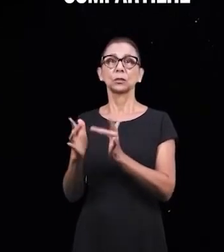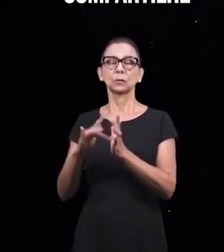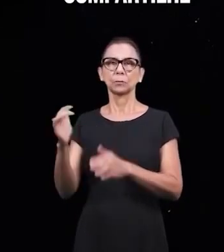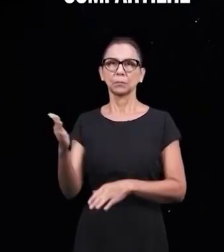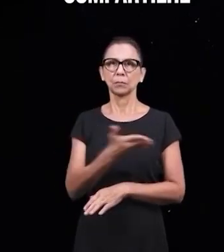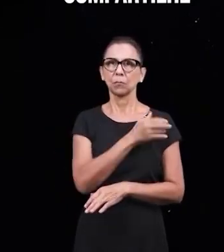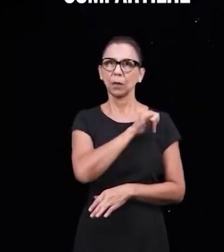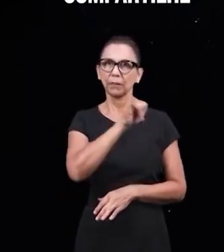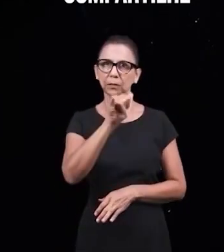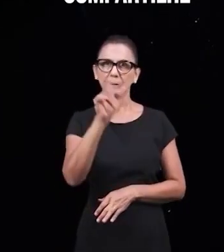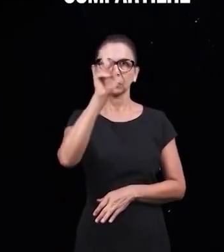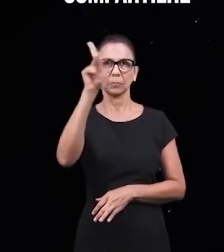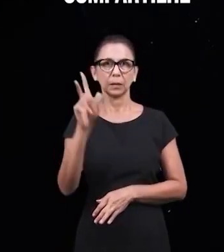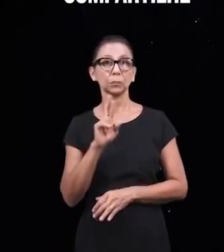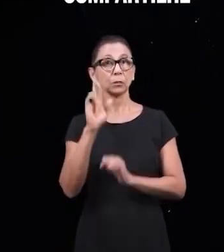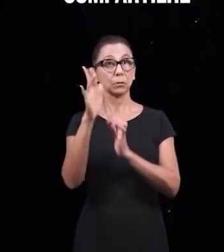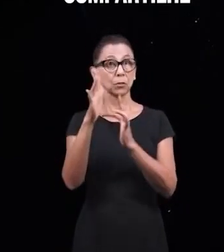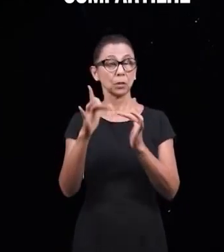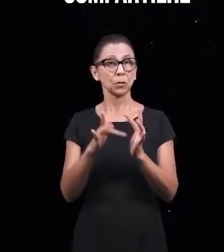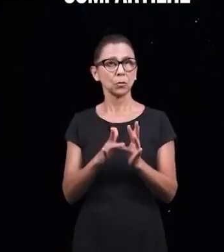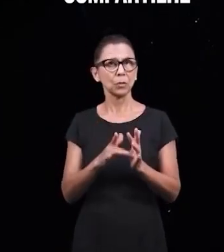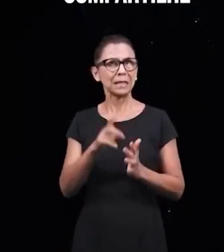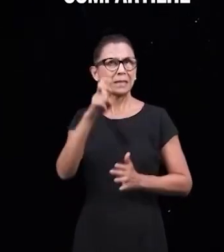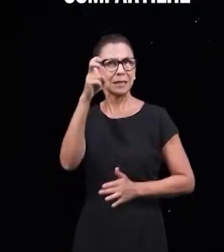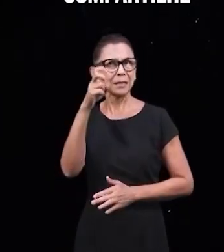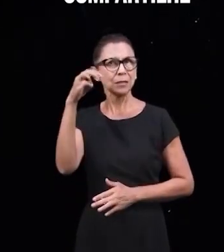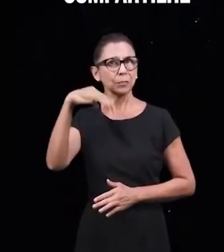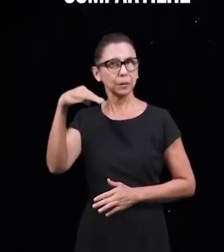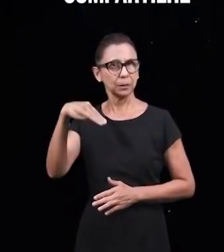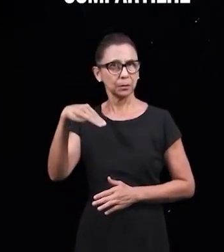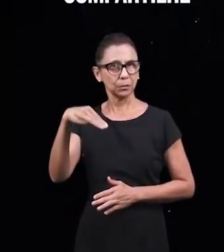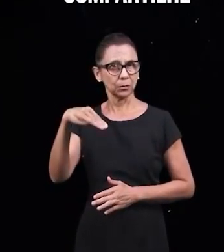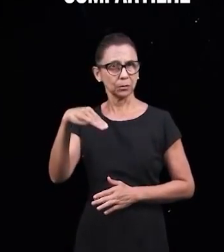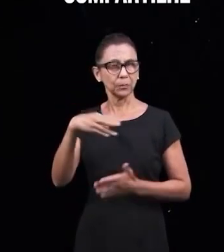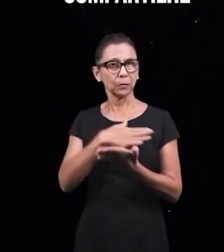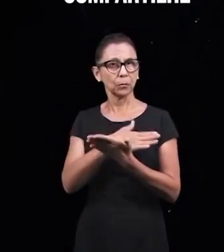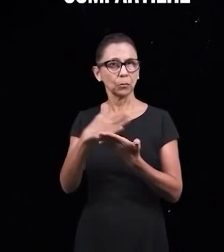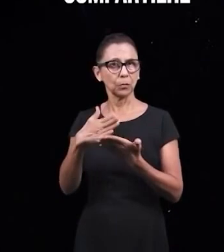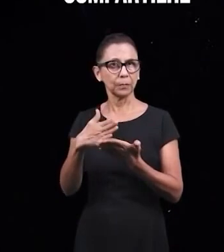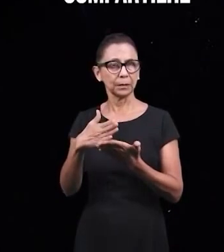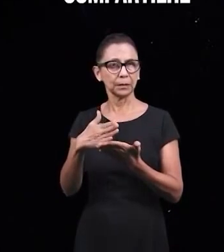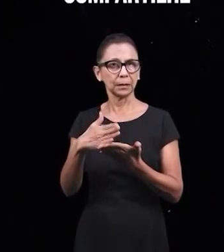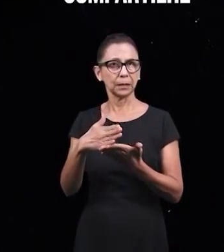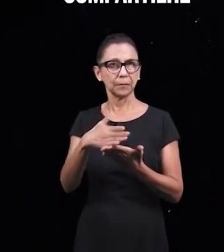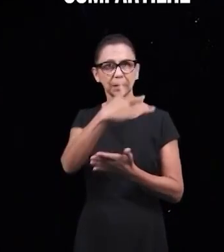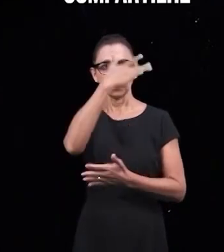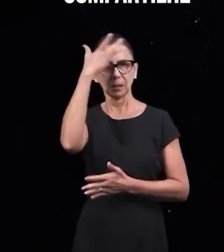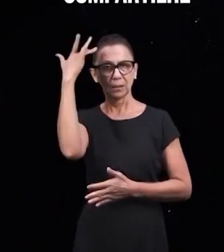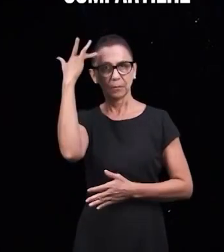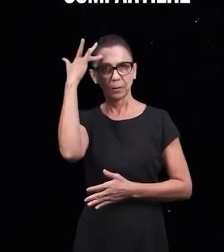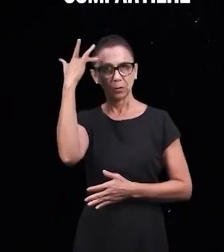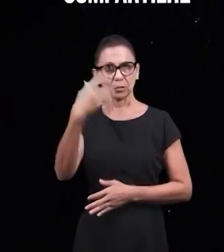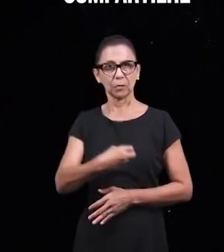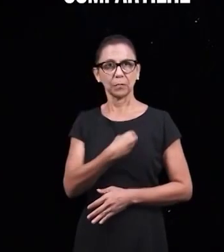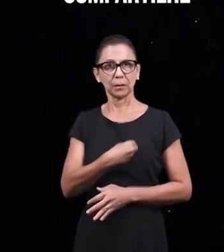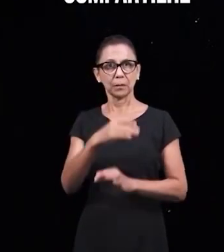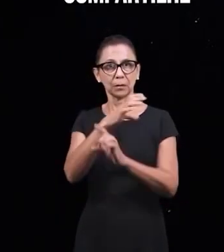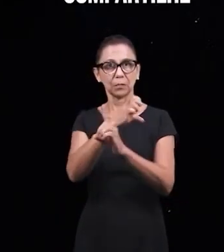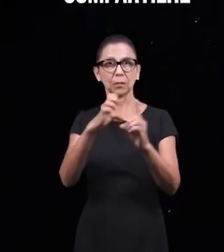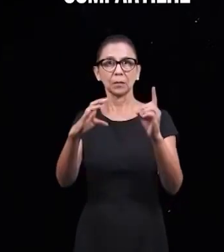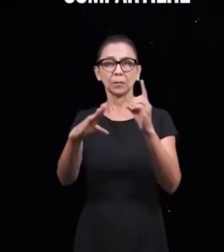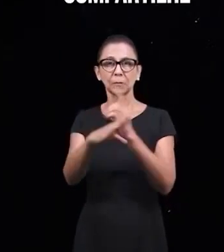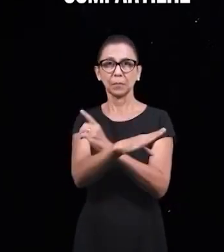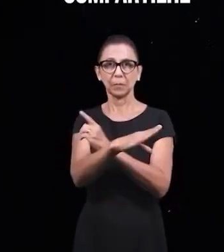A paz do Senhor Jesus. Dentro de 5 minutos, daremos início às participações da Escola Bíblica